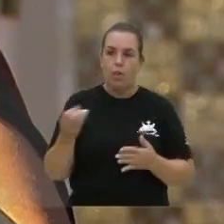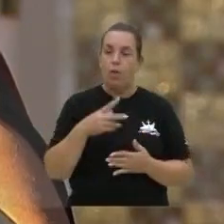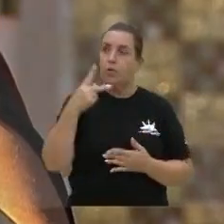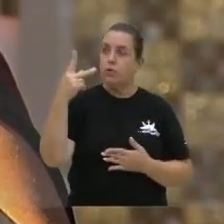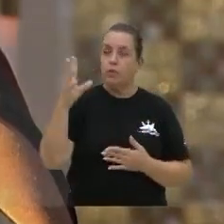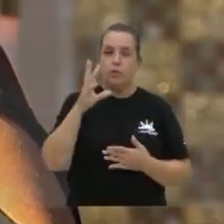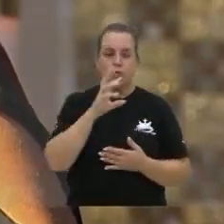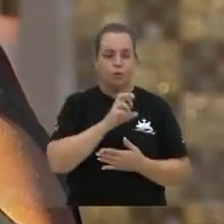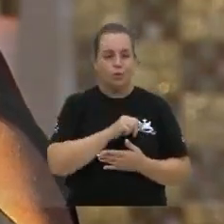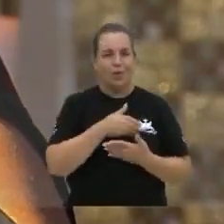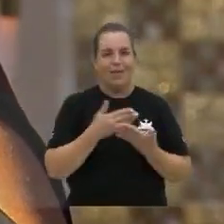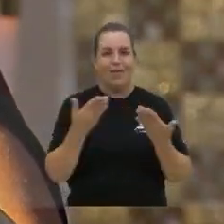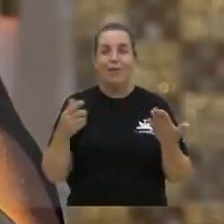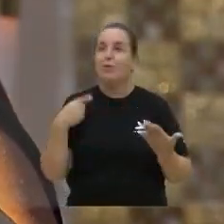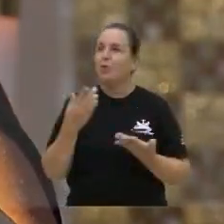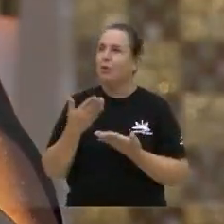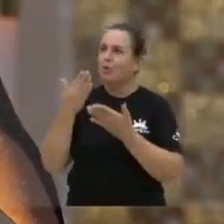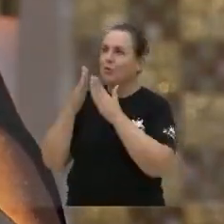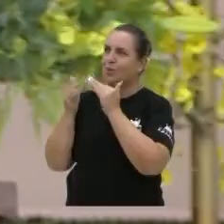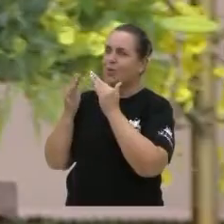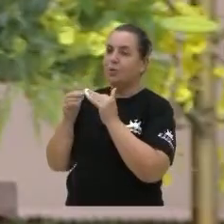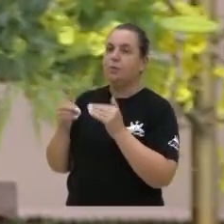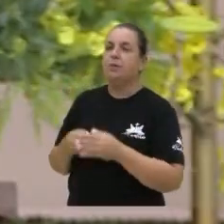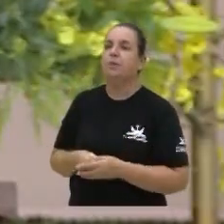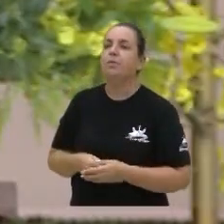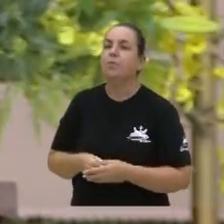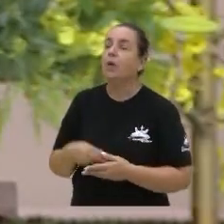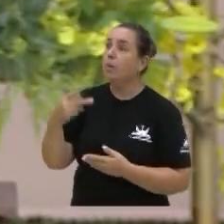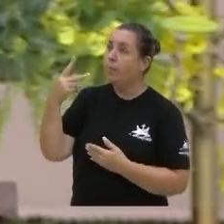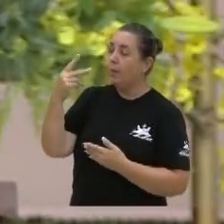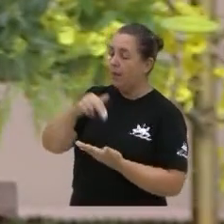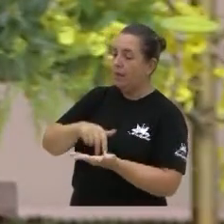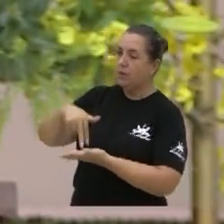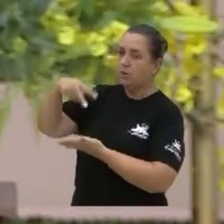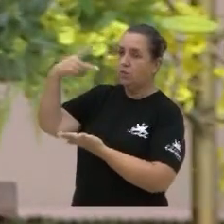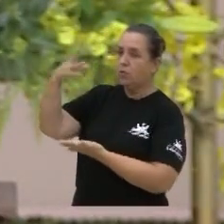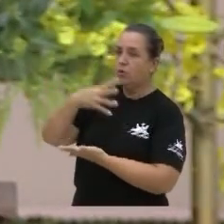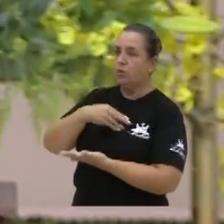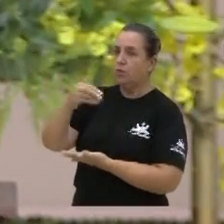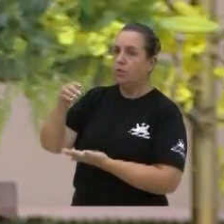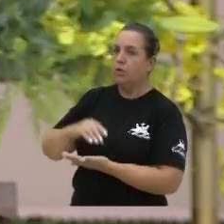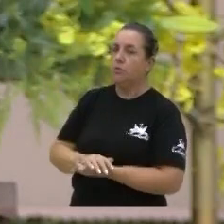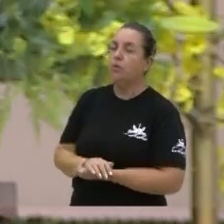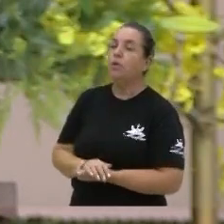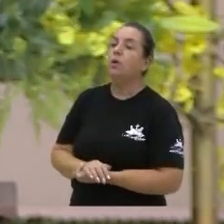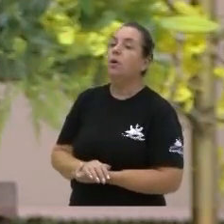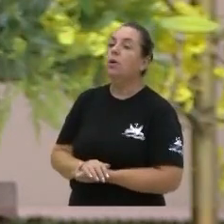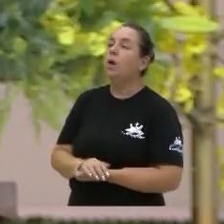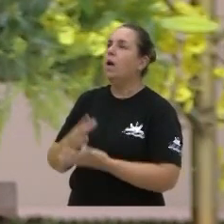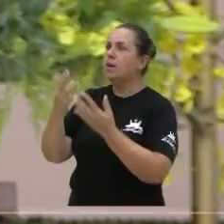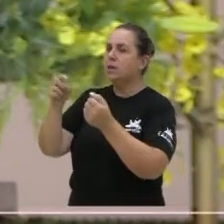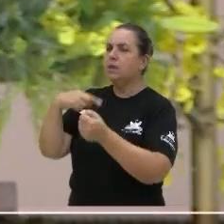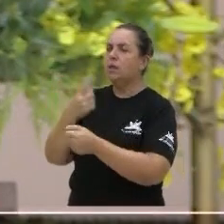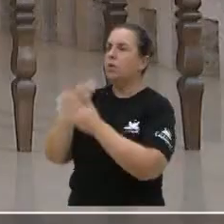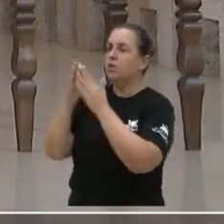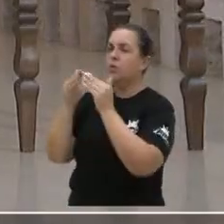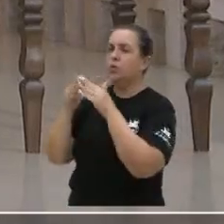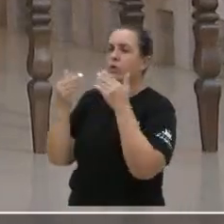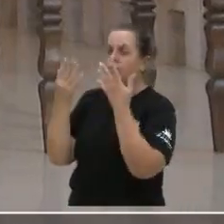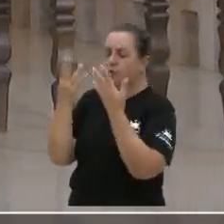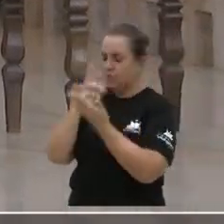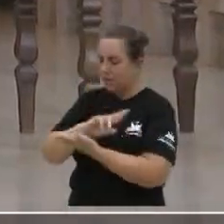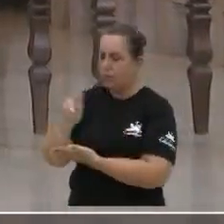vosso reino, nós vos pedimos. Pela ressurreição do vosso Filho, ouvi-nos,